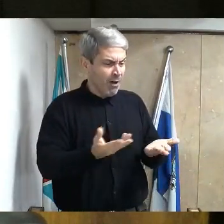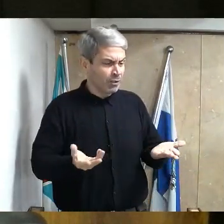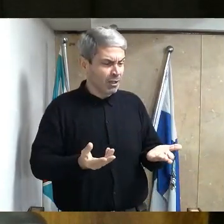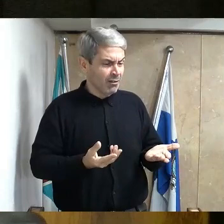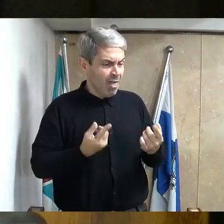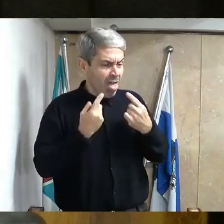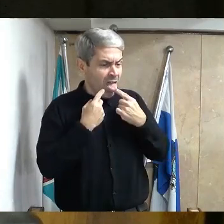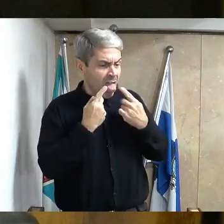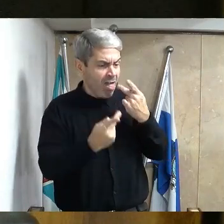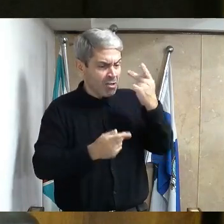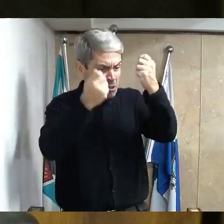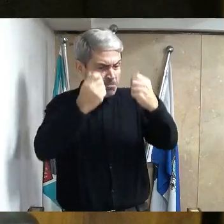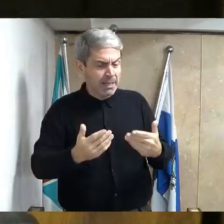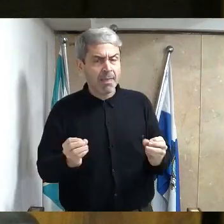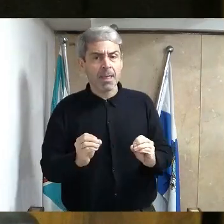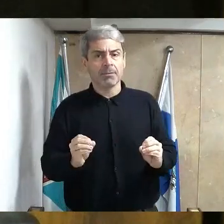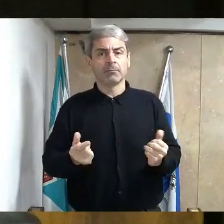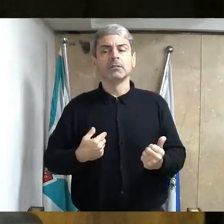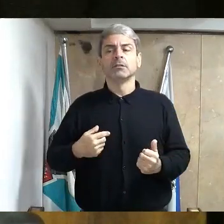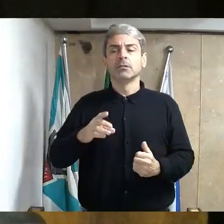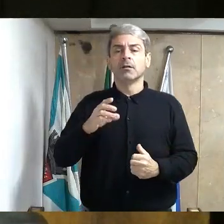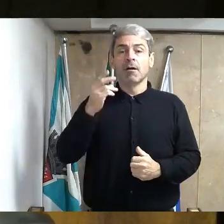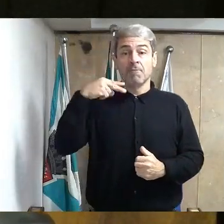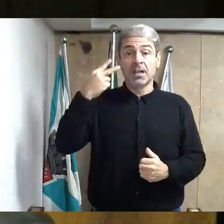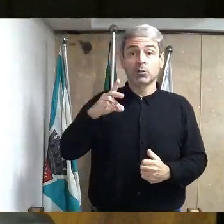satisfação a ninguém. Você dê a parte à vereadora Delza.